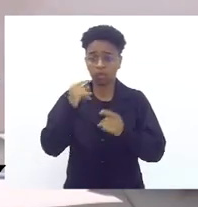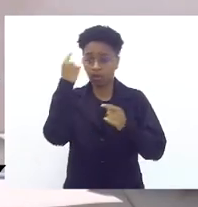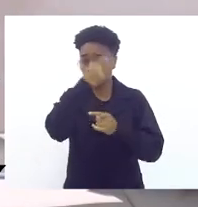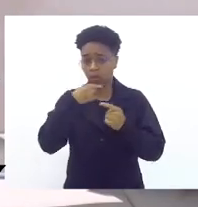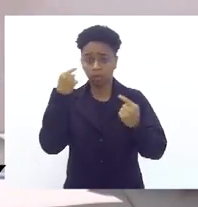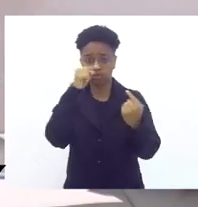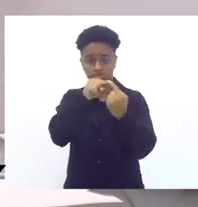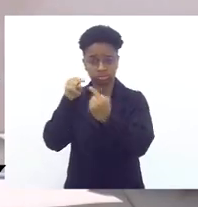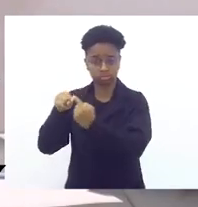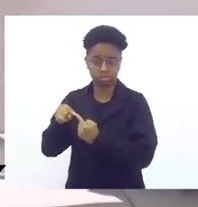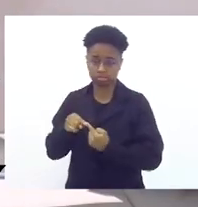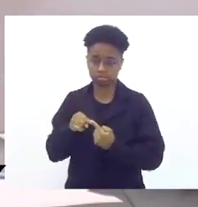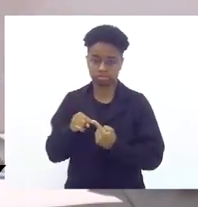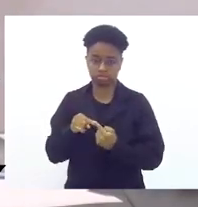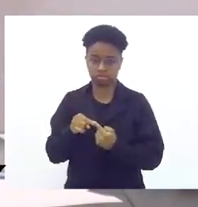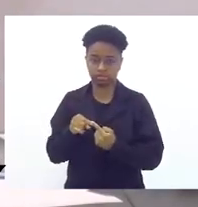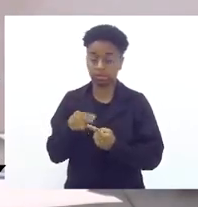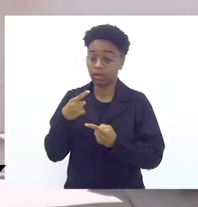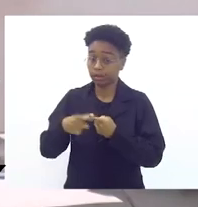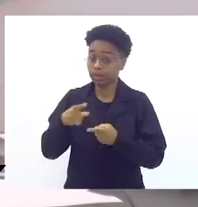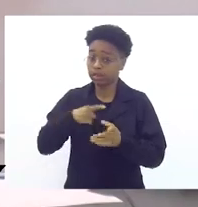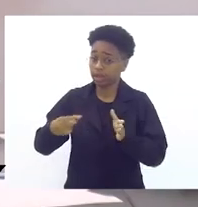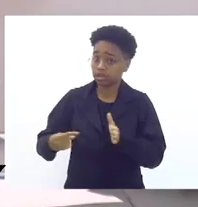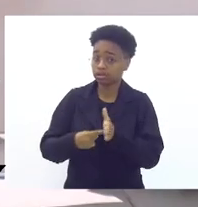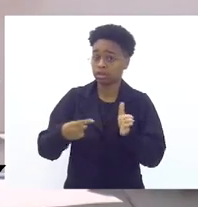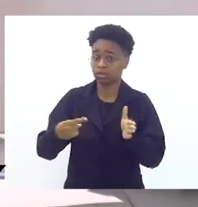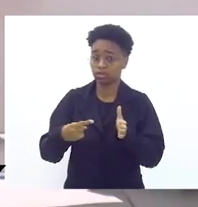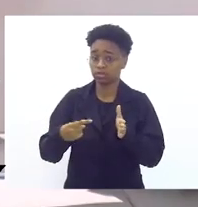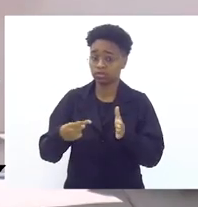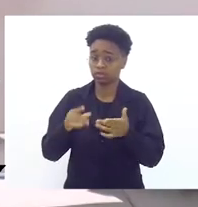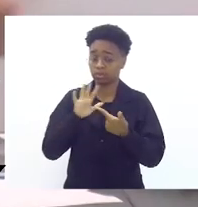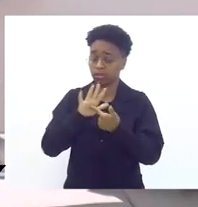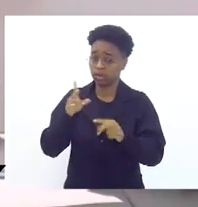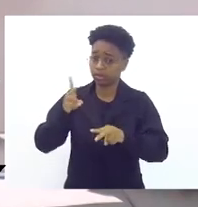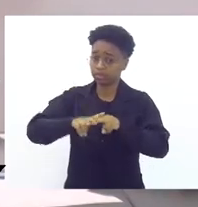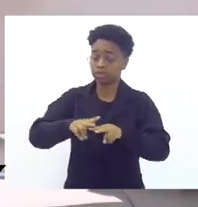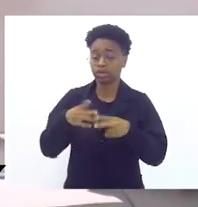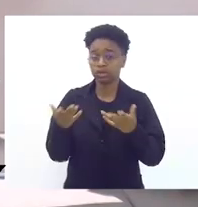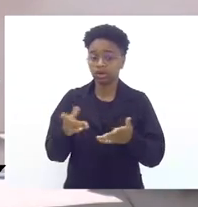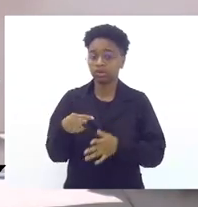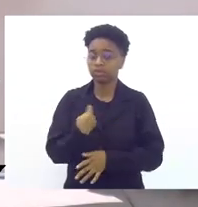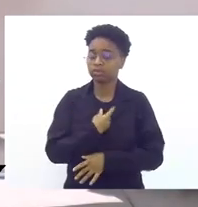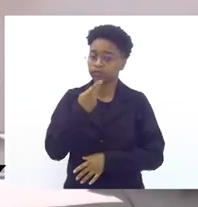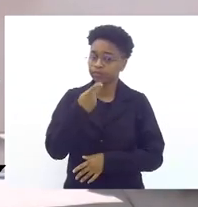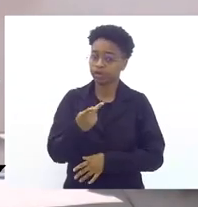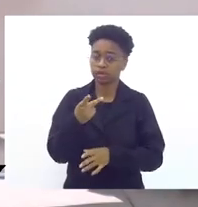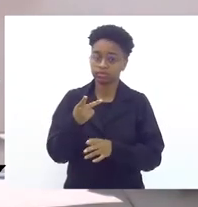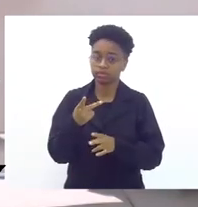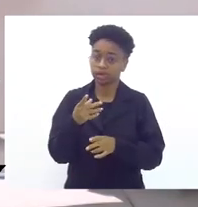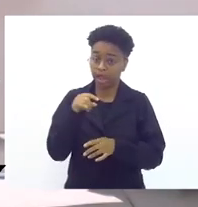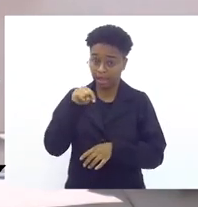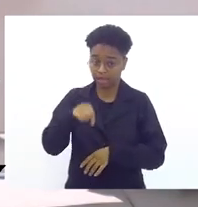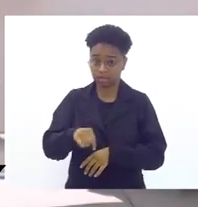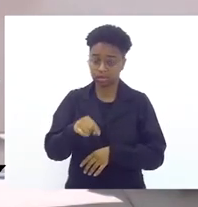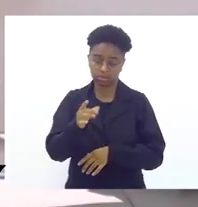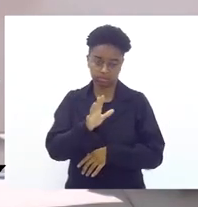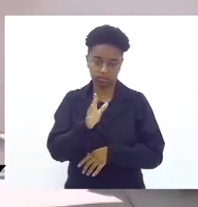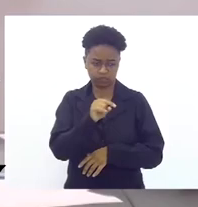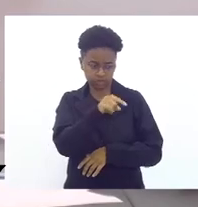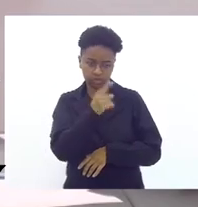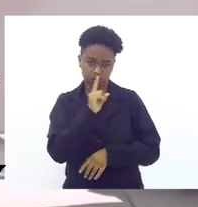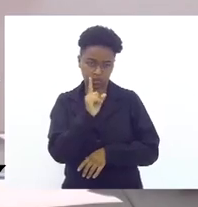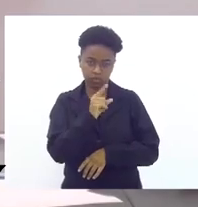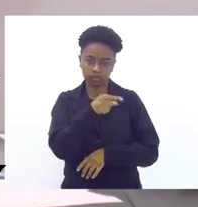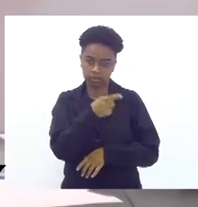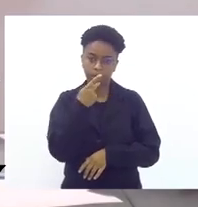fotográfico O que que tem a denúncia não há prisão então está falando exatamente com a casa não vossa excelência que é uma